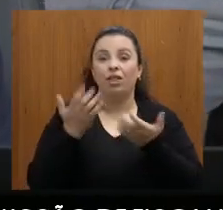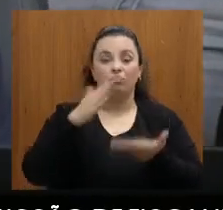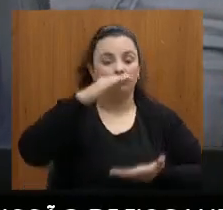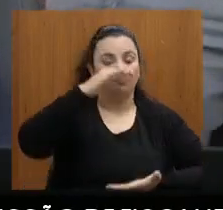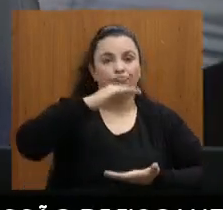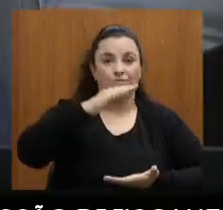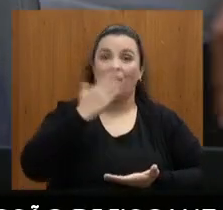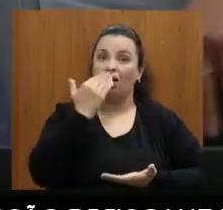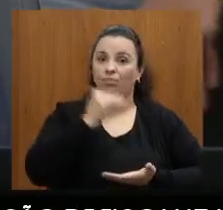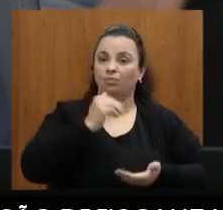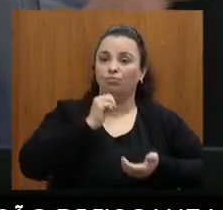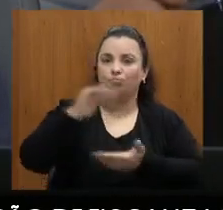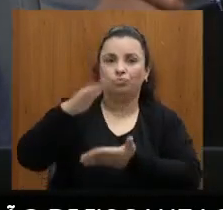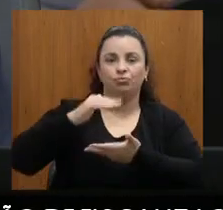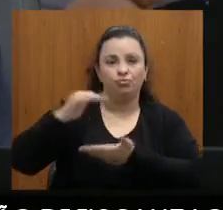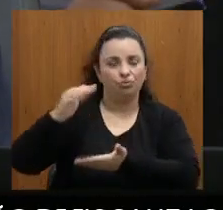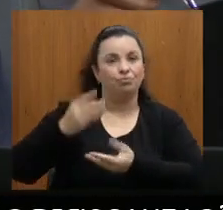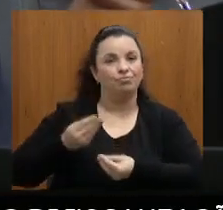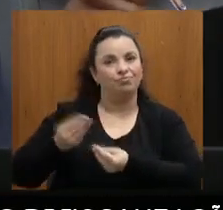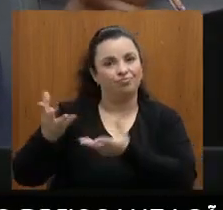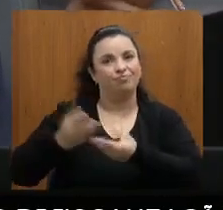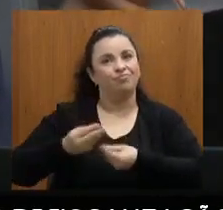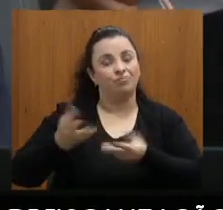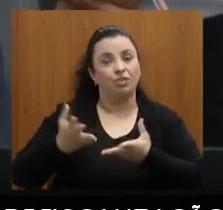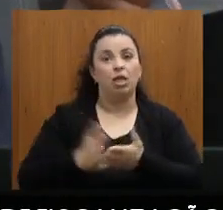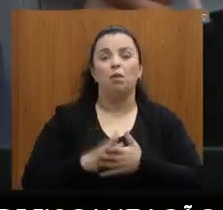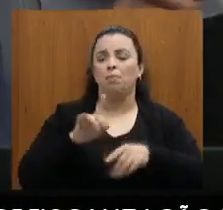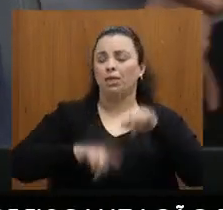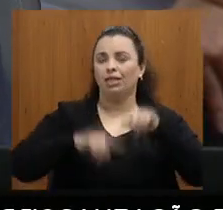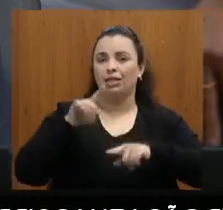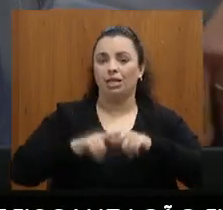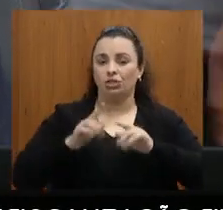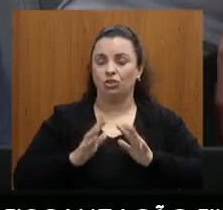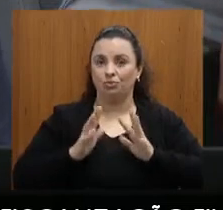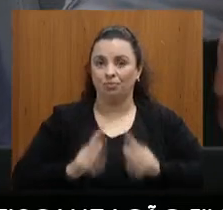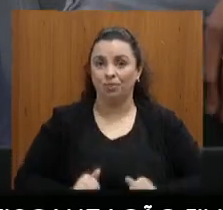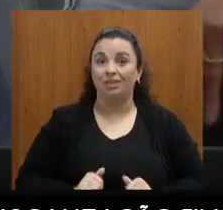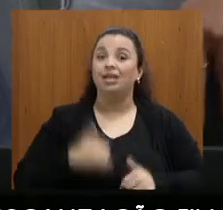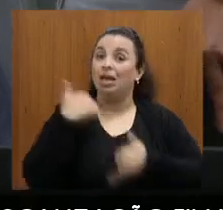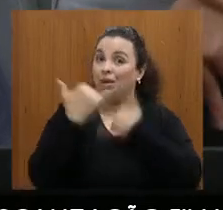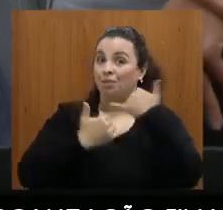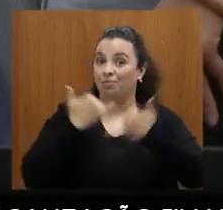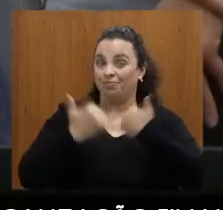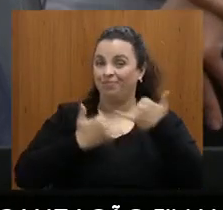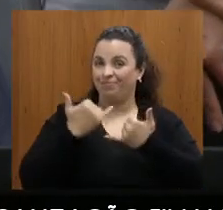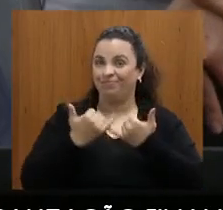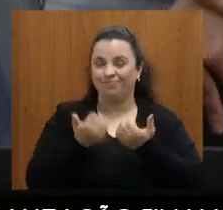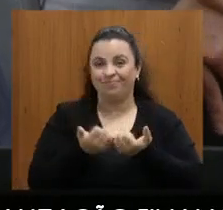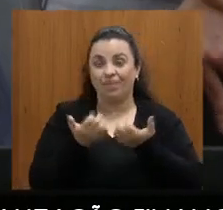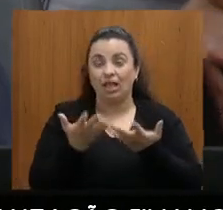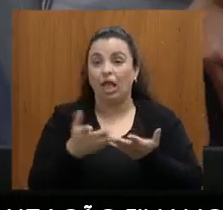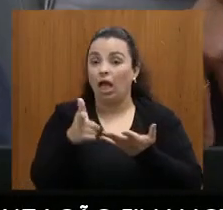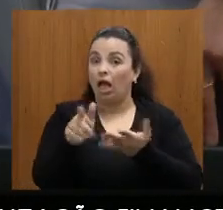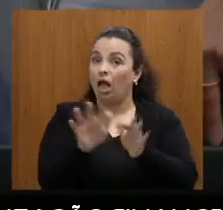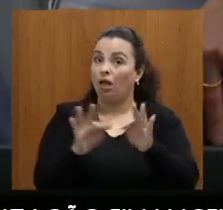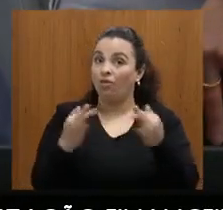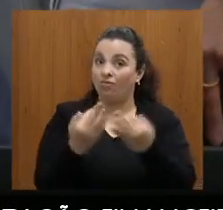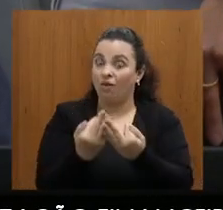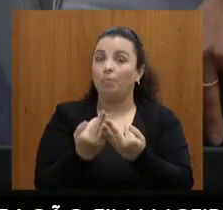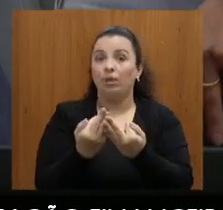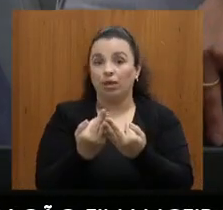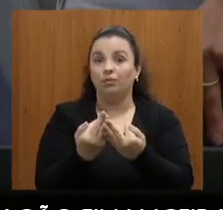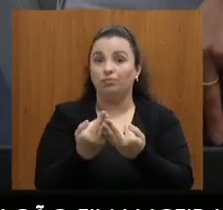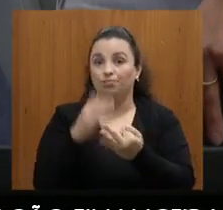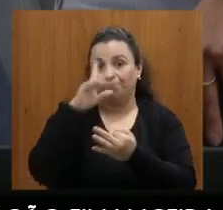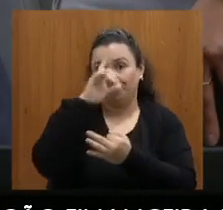básicas, produtos de higiene e brinquedos a famílias em situação de insegurança